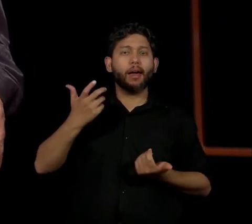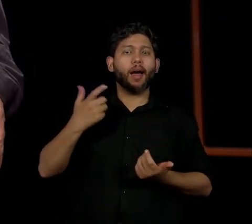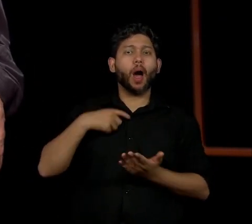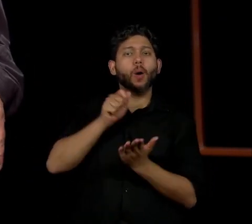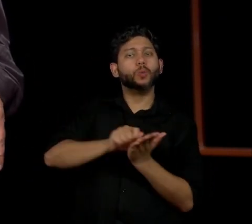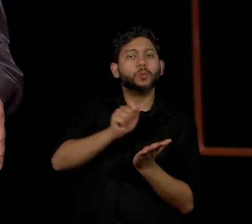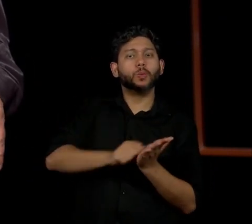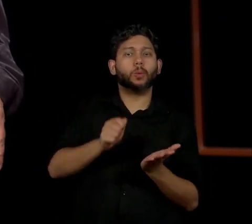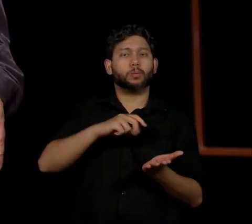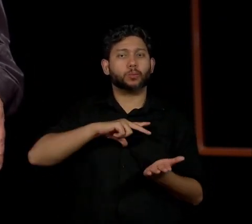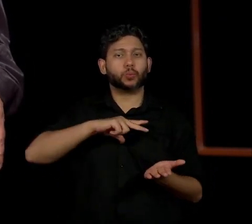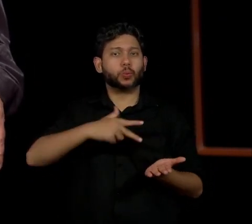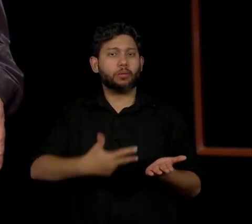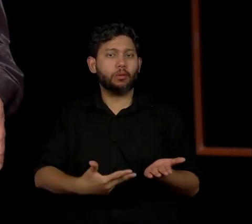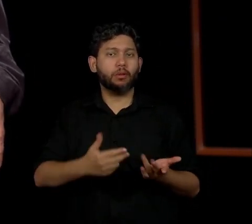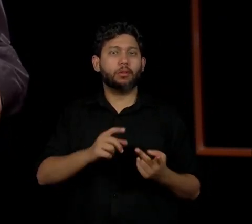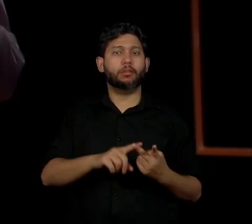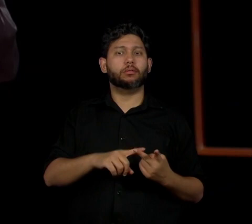peças assim